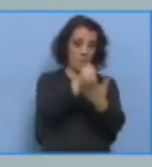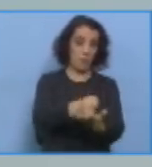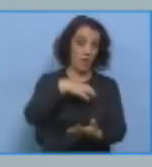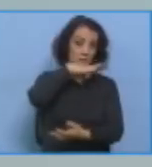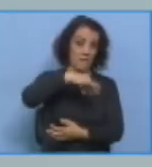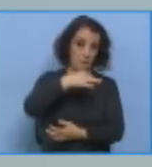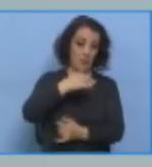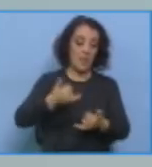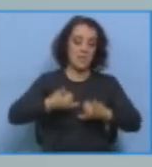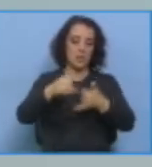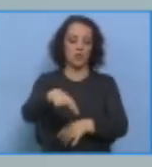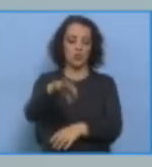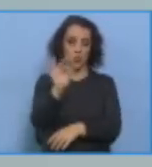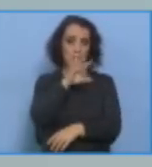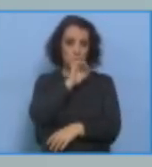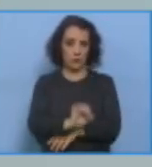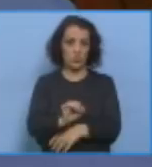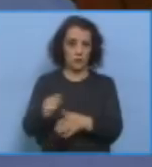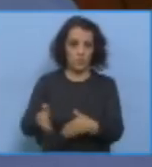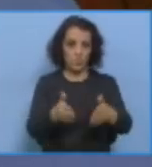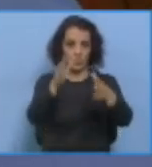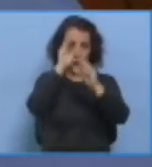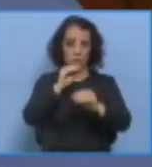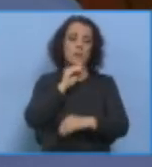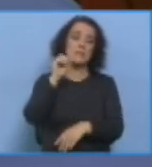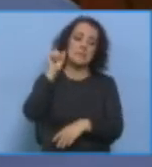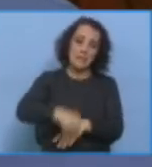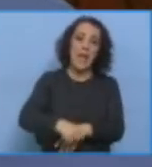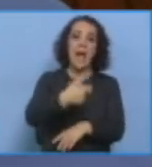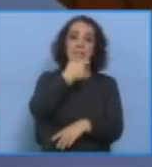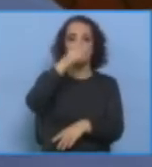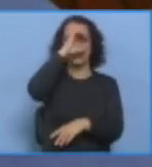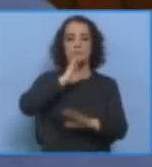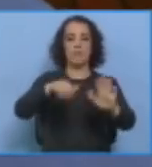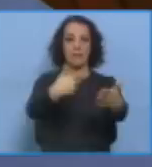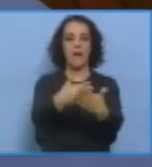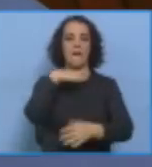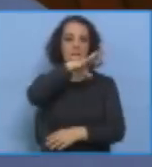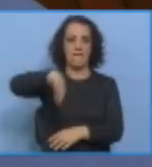possam escolher depois o projeto educativo que Passa quiserem? seguramente por, efetivamente, o Estado conceder às famílias que possam